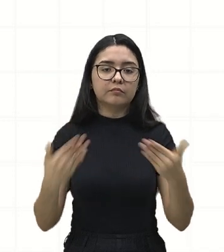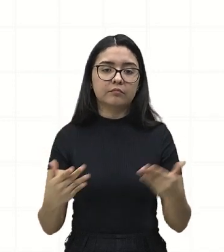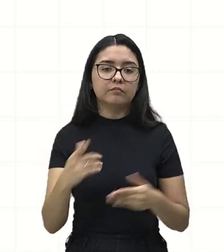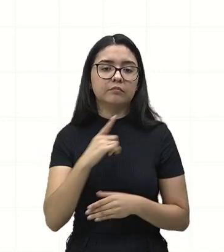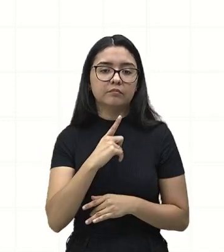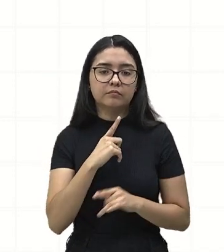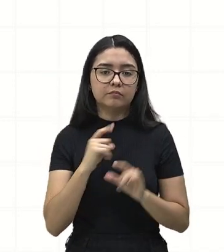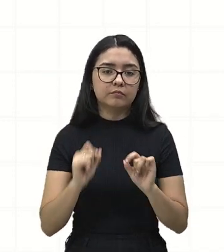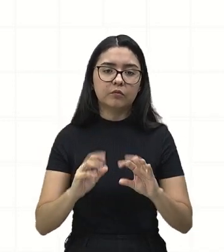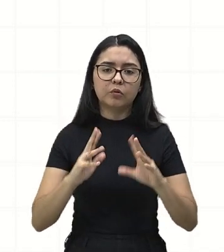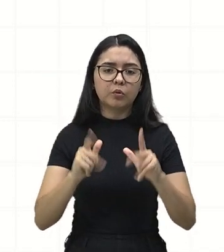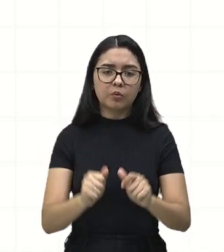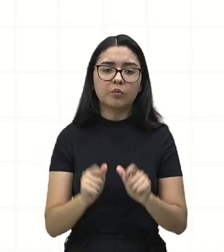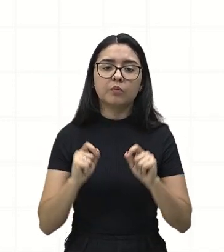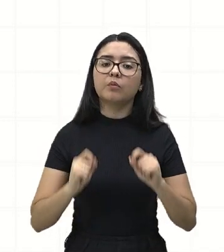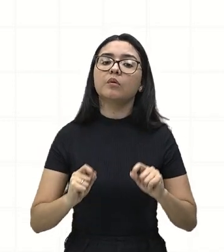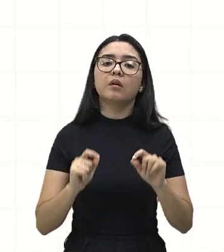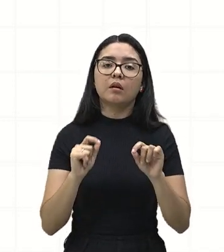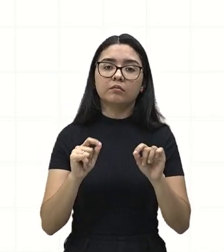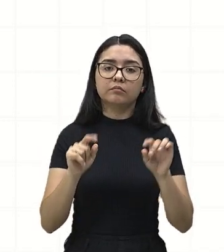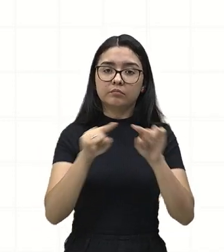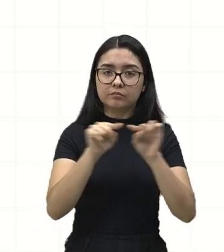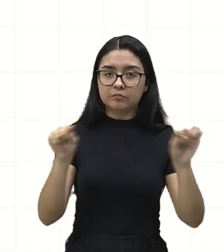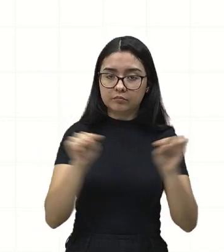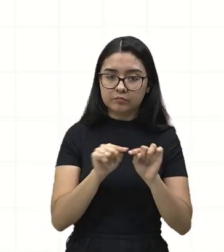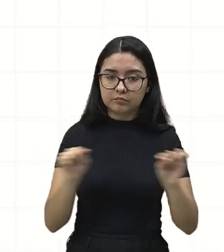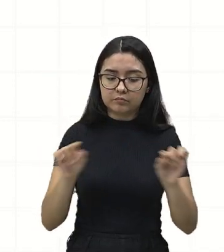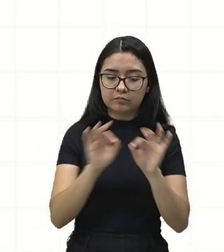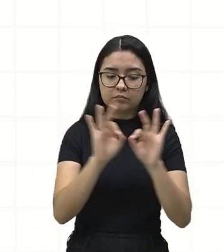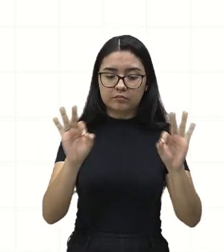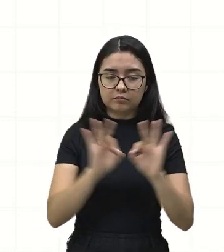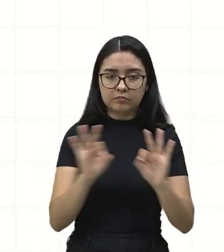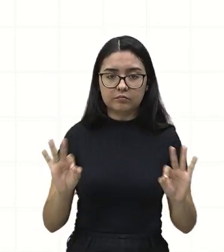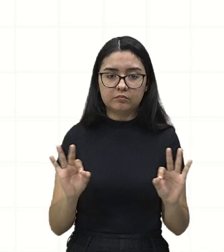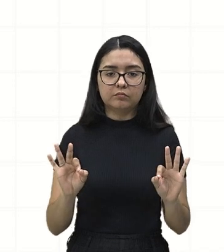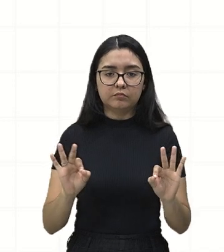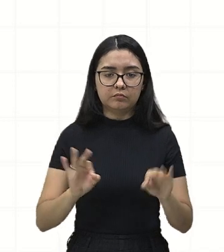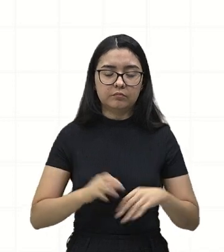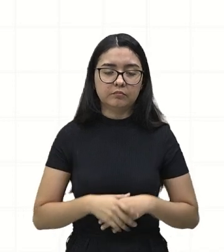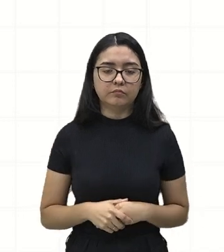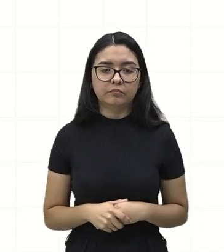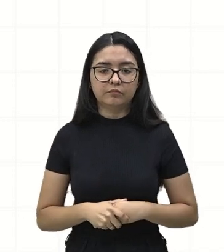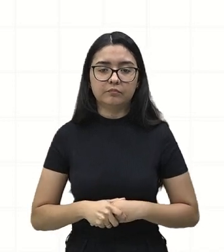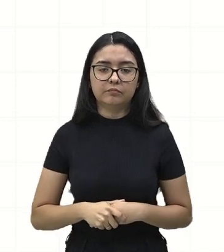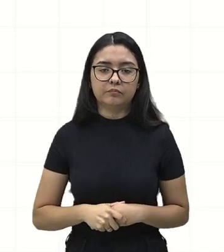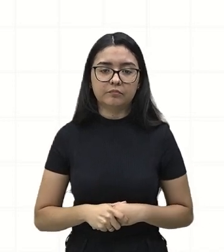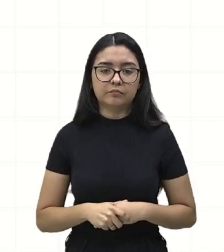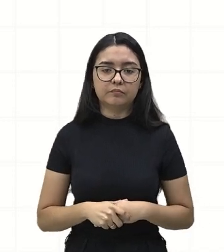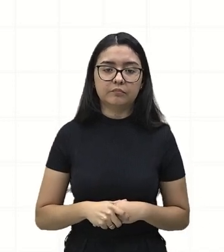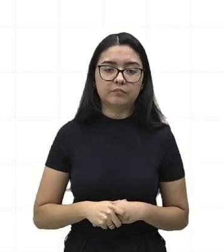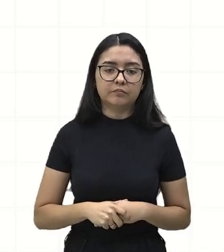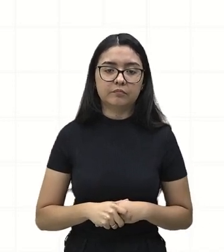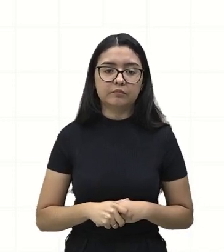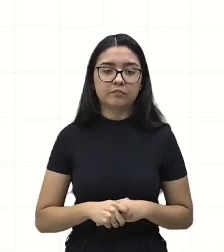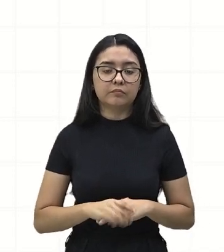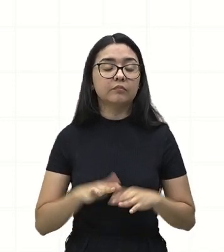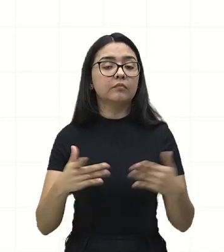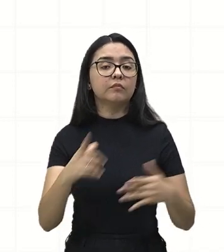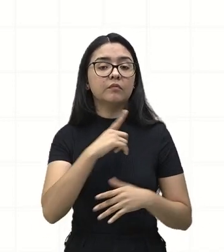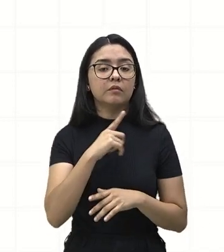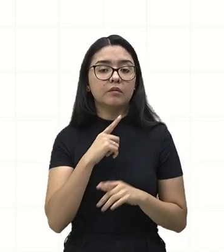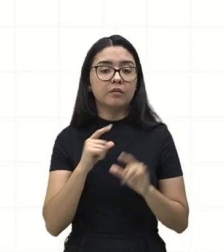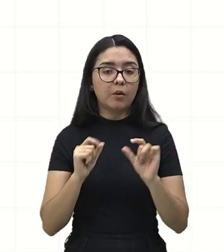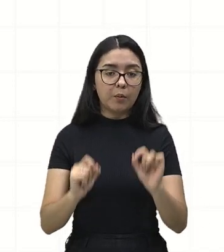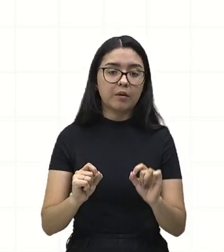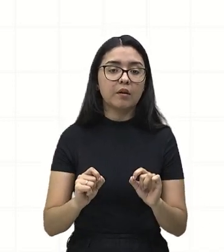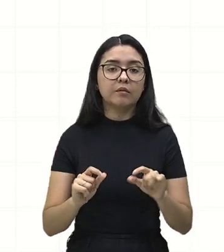um triângulo que encontra outros dois lados em pontos distintos determinam sobre esses dois